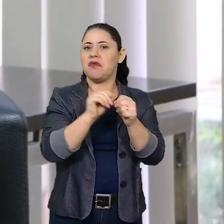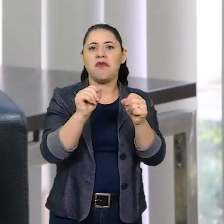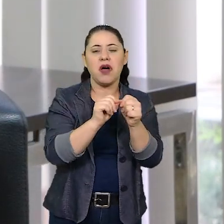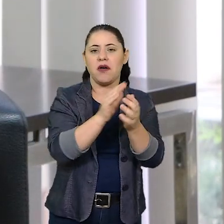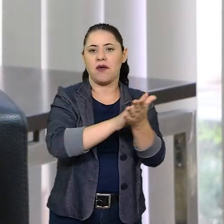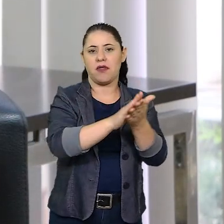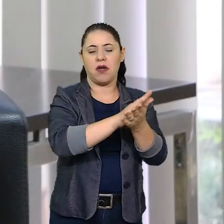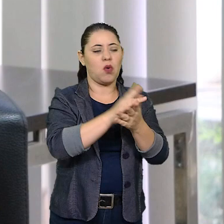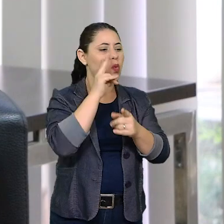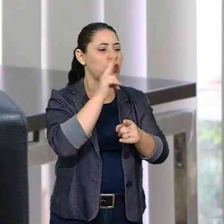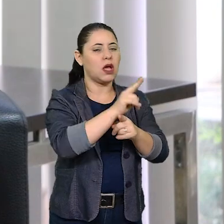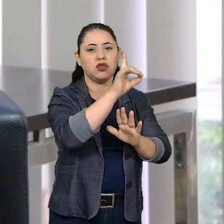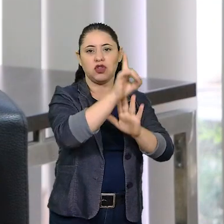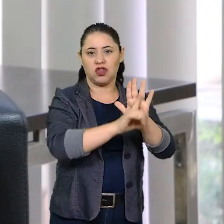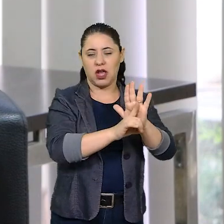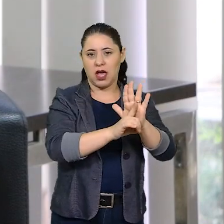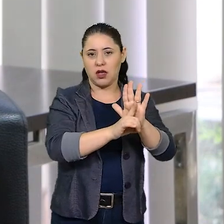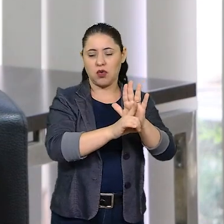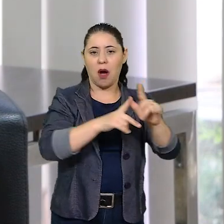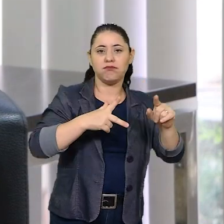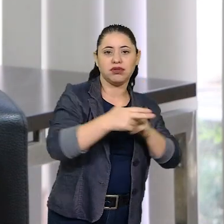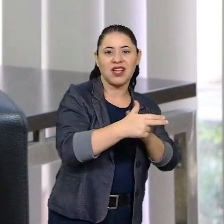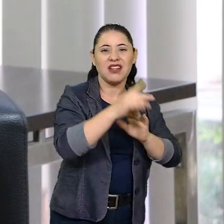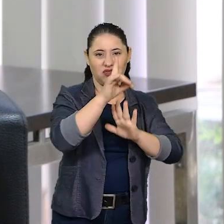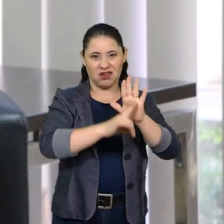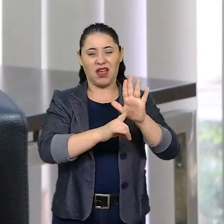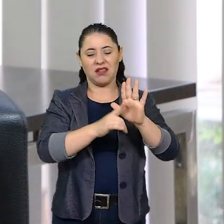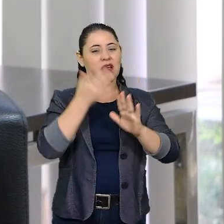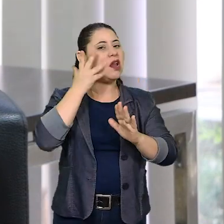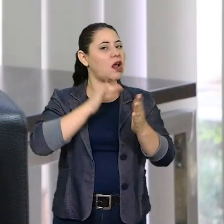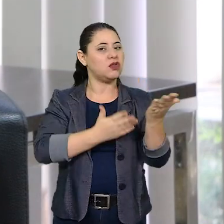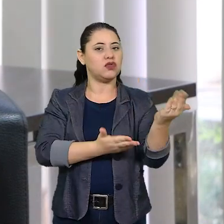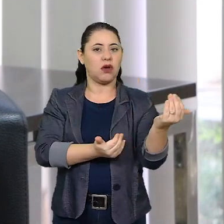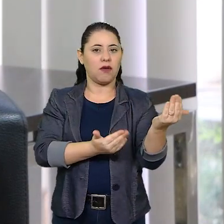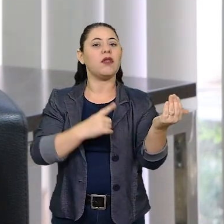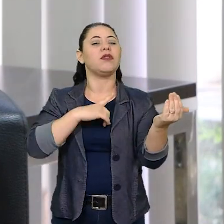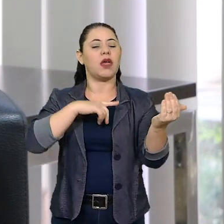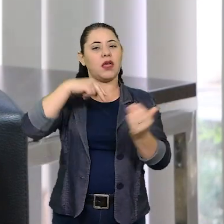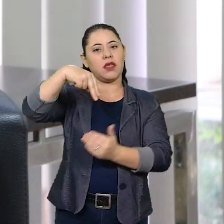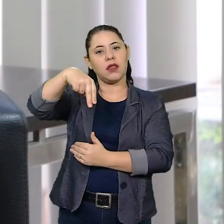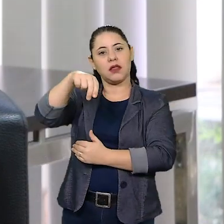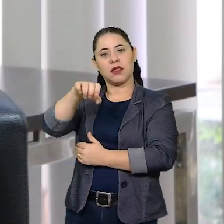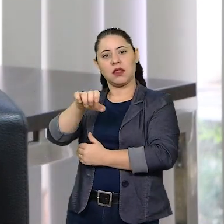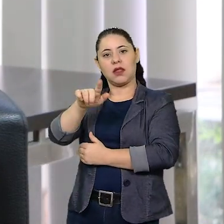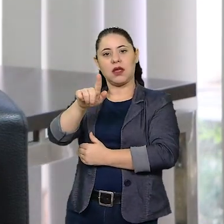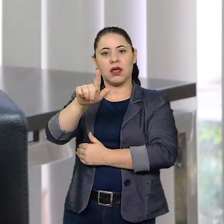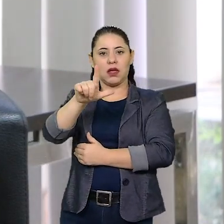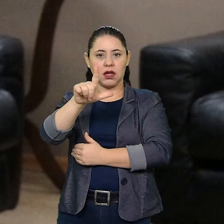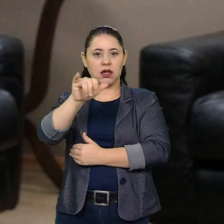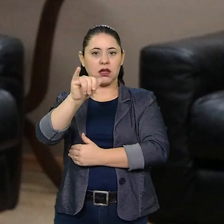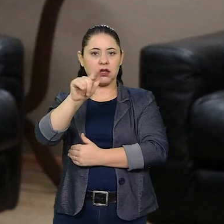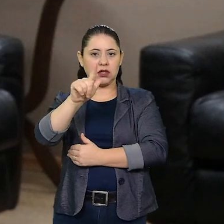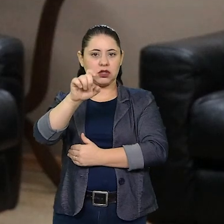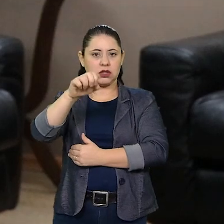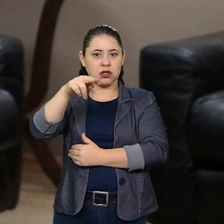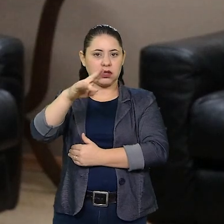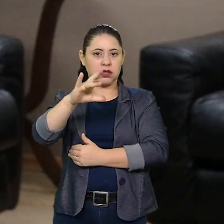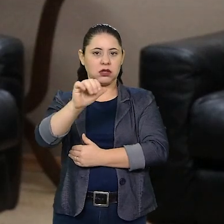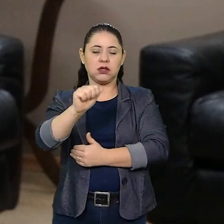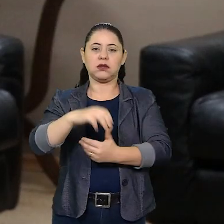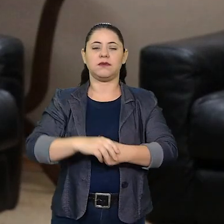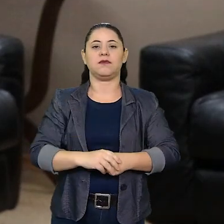de proporcionar algum direito essencial à criança e ao adolescente, nós estamos diante de uma negligência. E quais têm